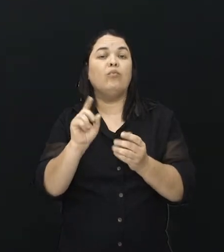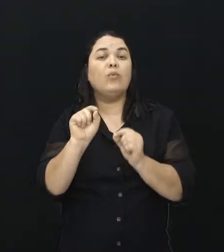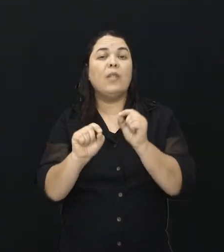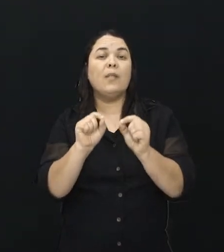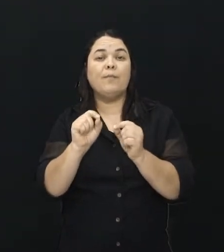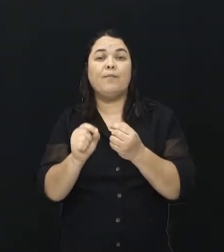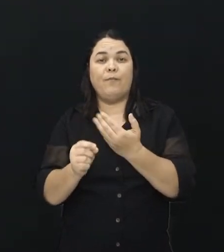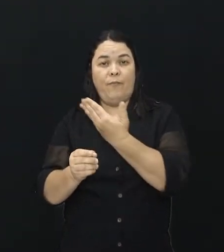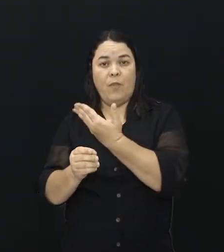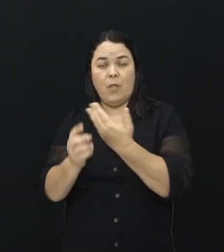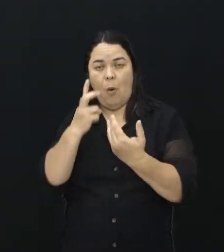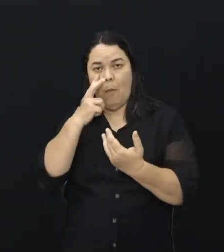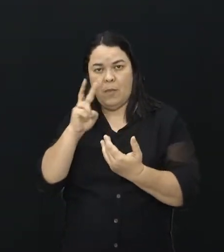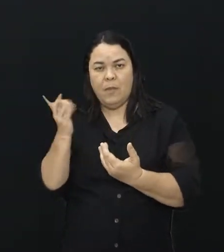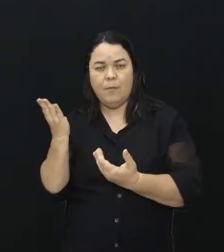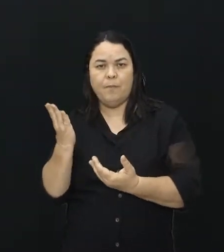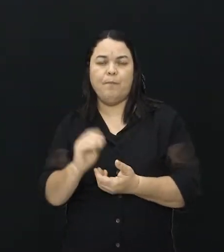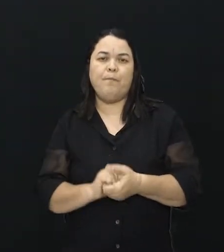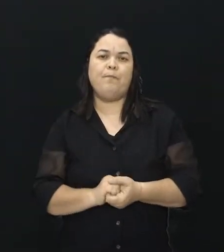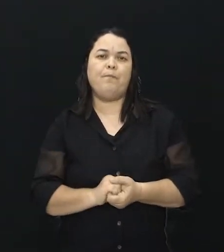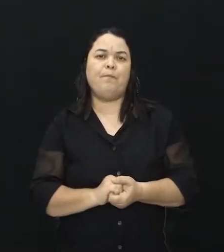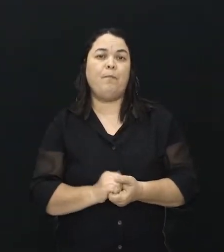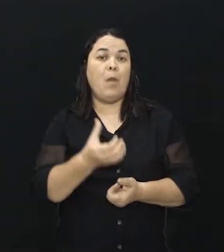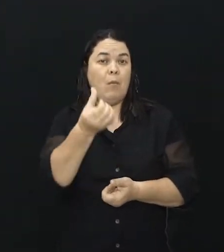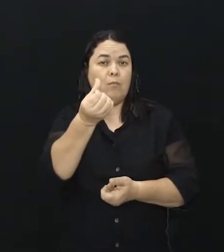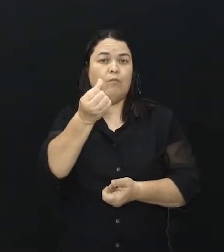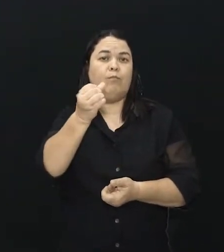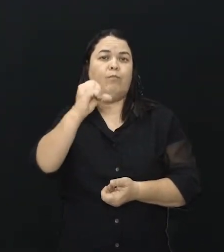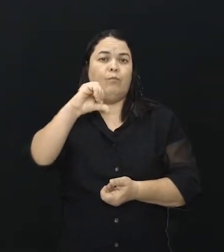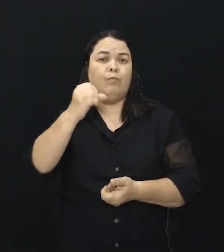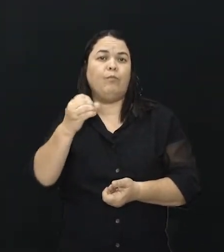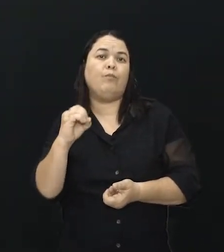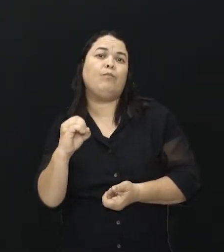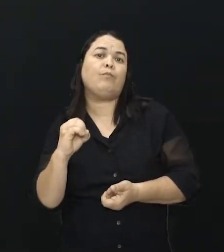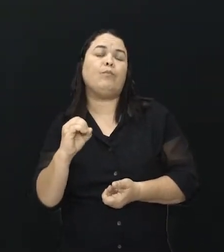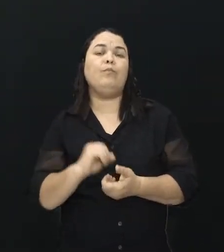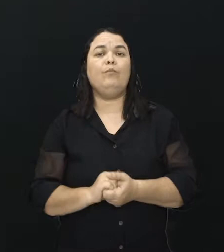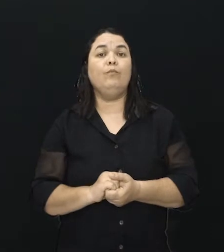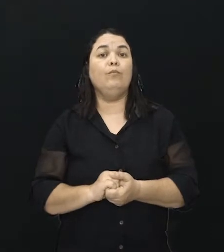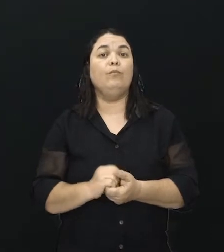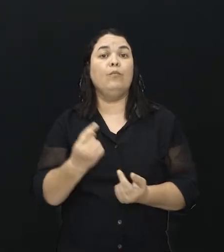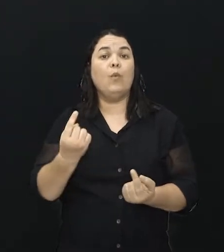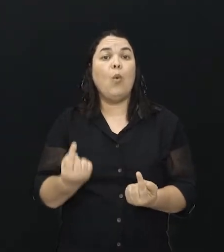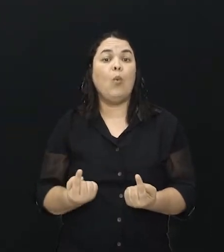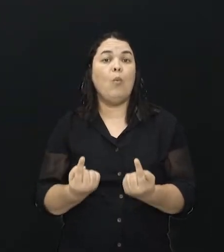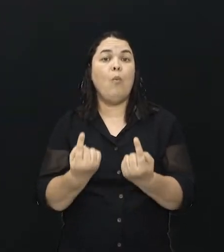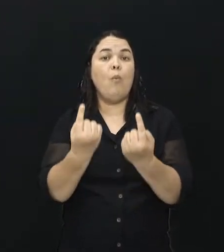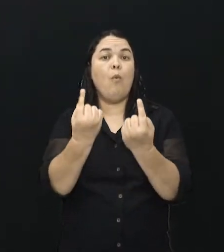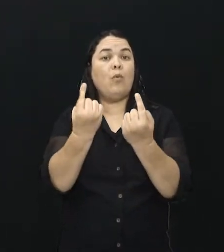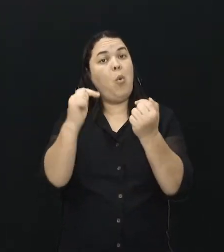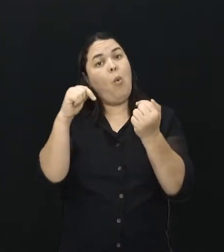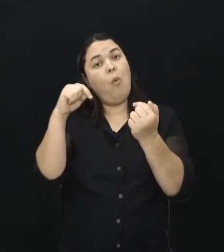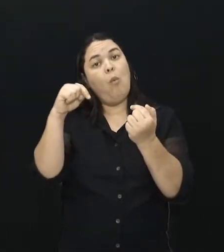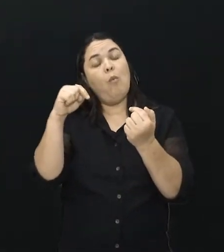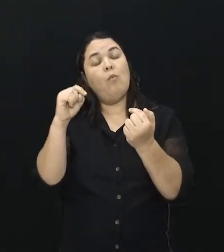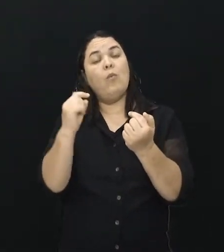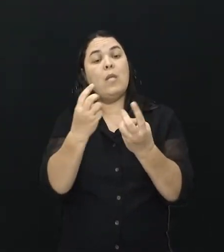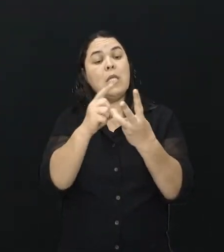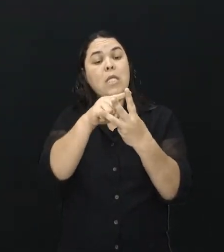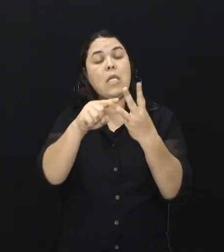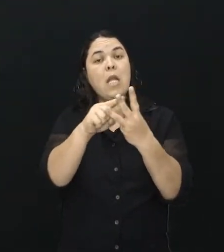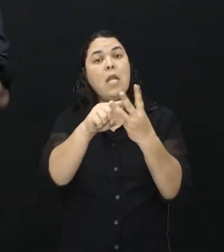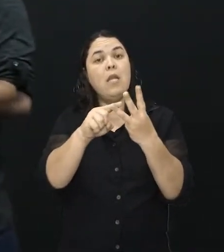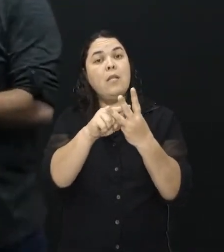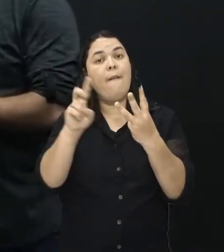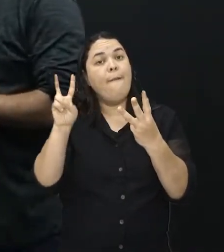seguinte, que eu tenho aqui que esse número 690, ele é diretamente proporcional a 3 valores quaisquer. E ao